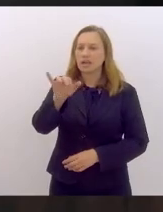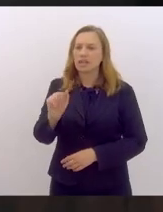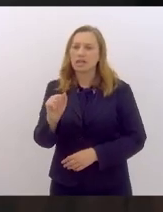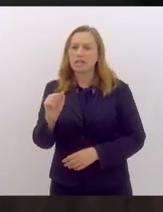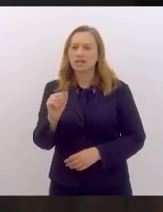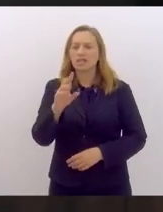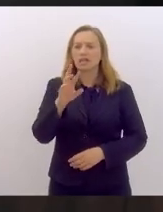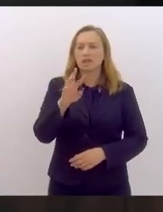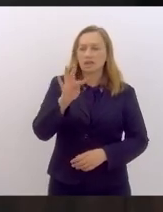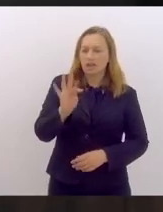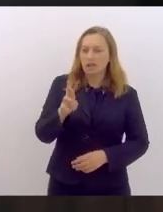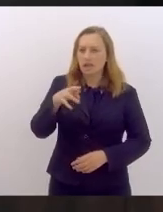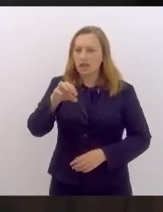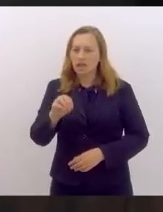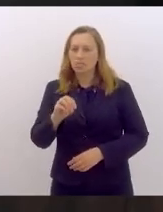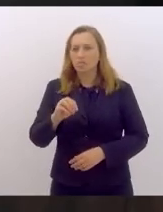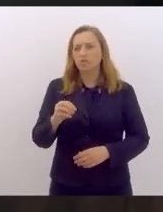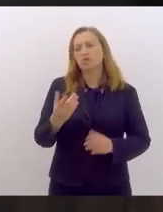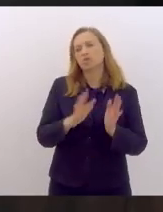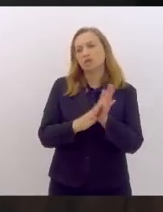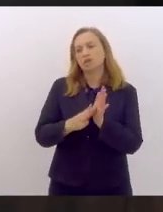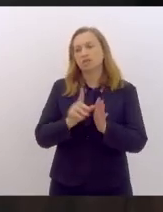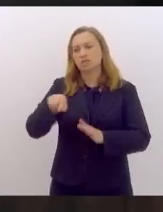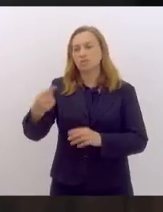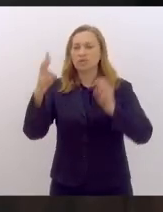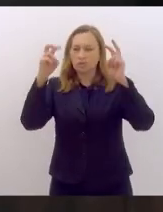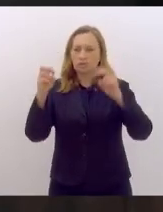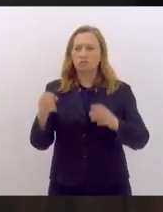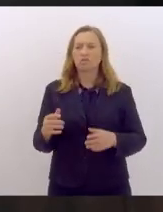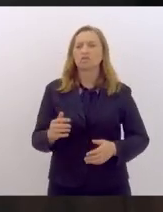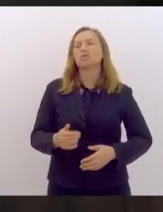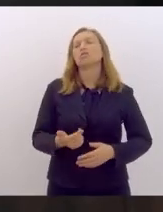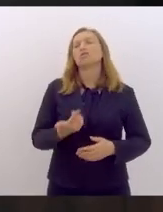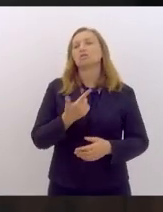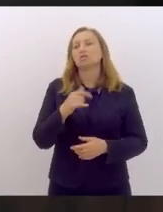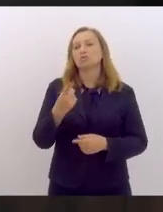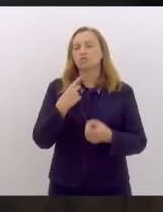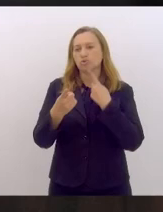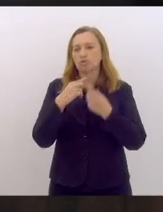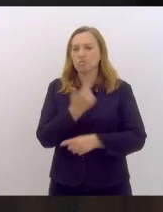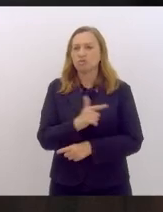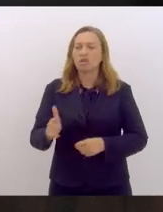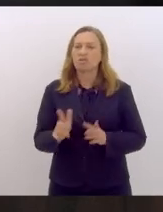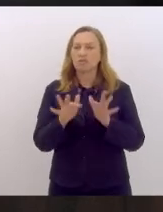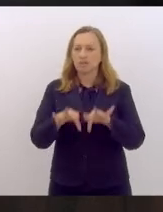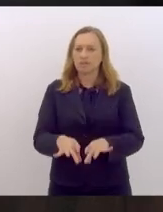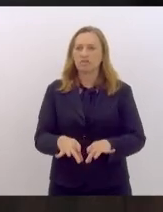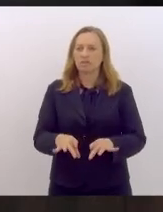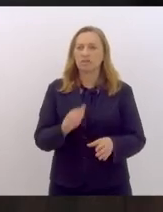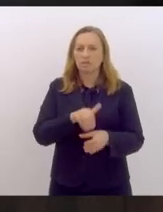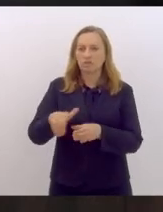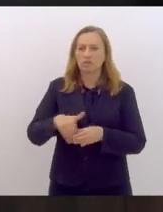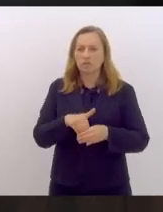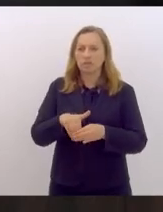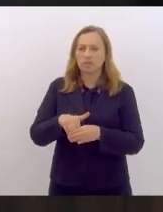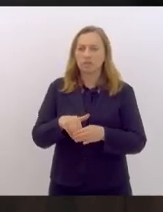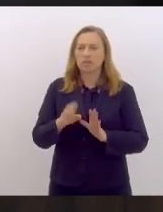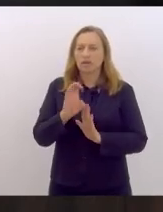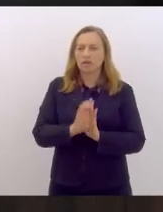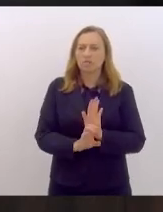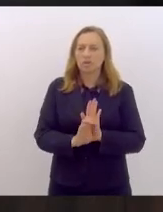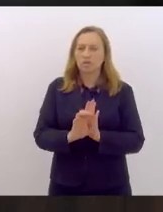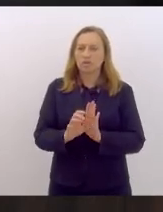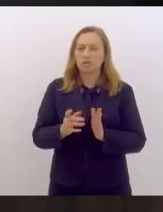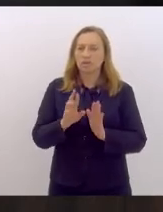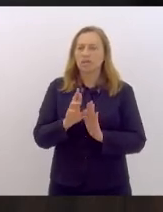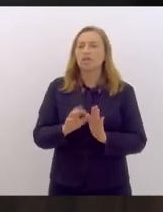de Samba Unidos de Viradouros da Outras Providências. Em discussão, não havendo quem queira discutir, encerra a discussão. Em votação, emenda de redação.